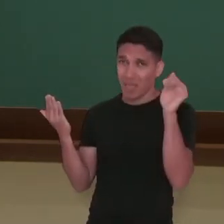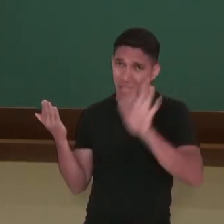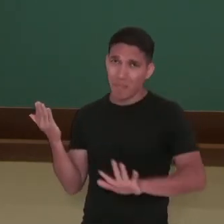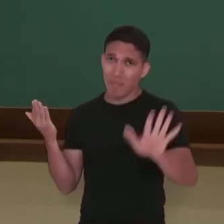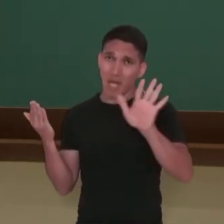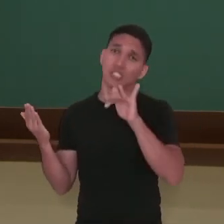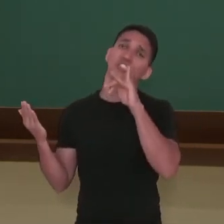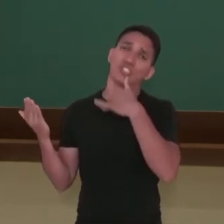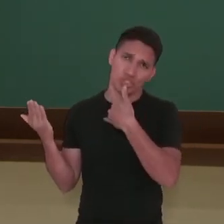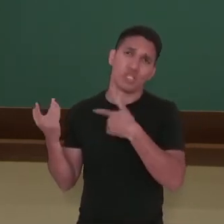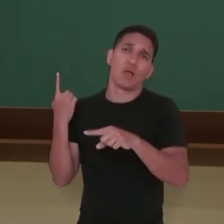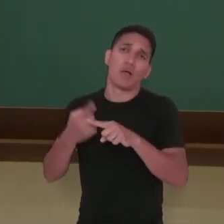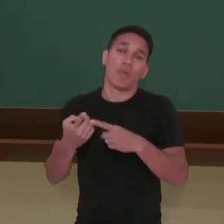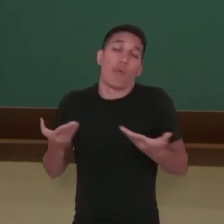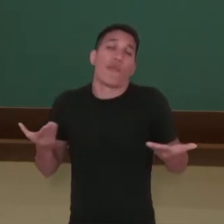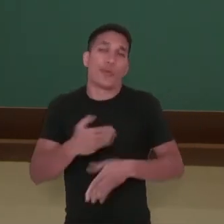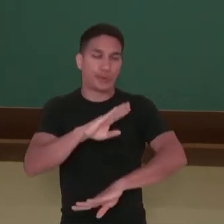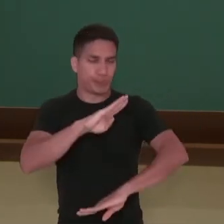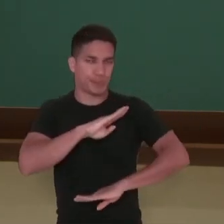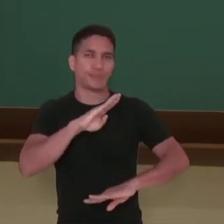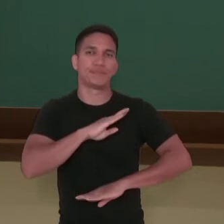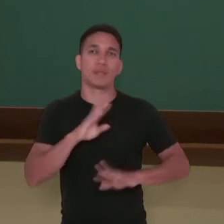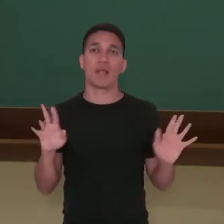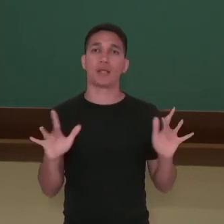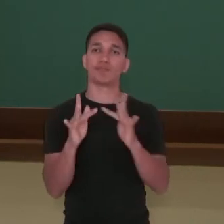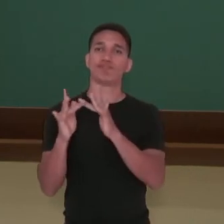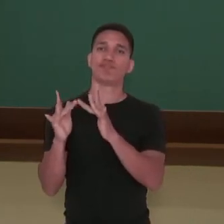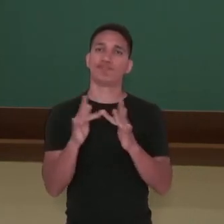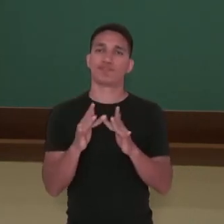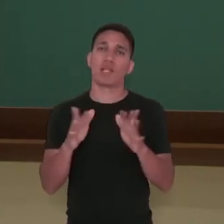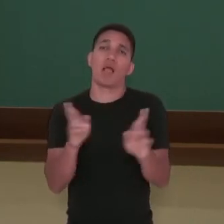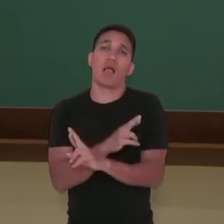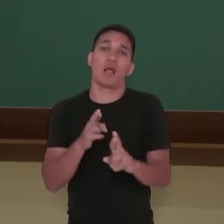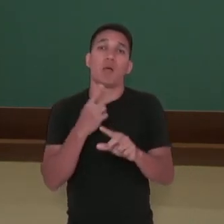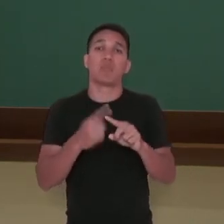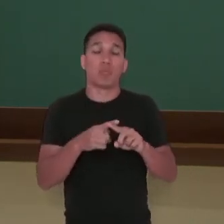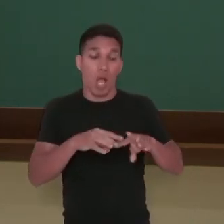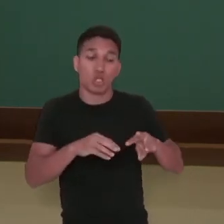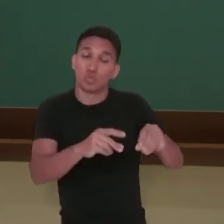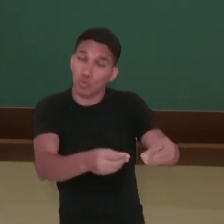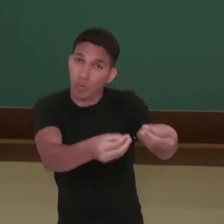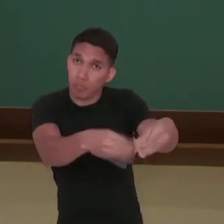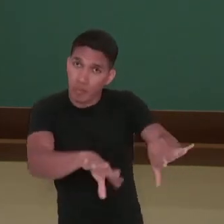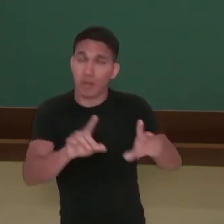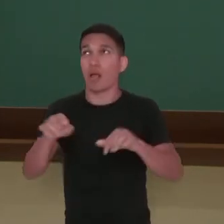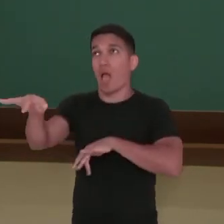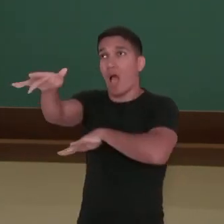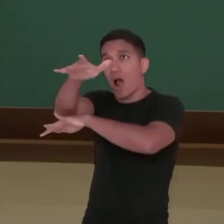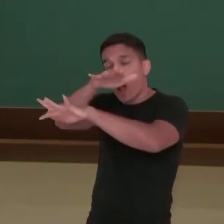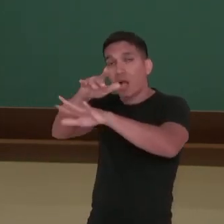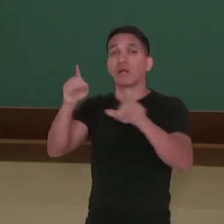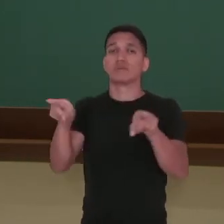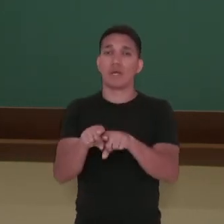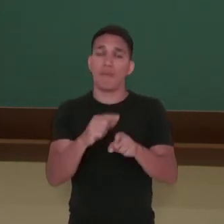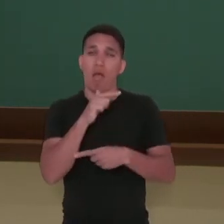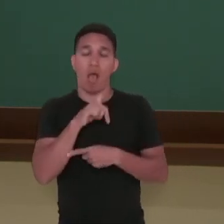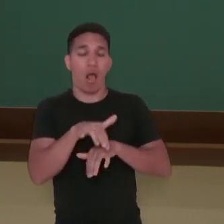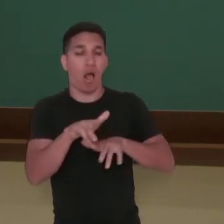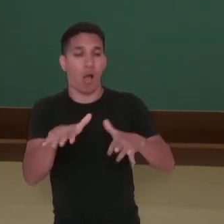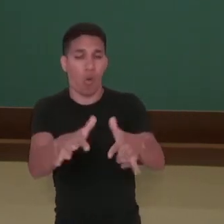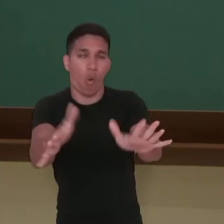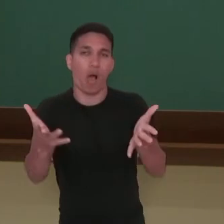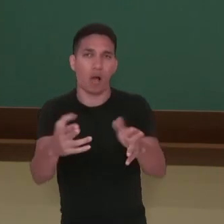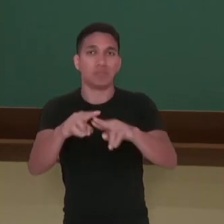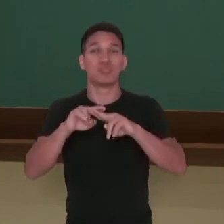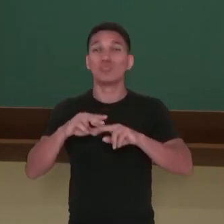tristes sobre a atual conjuntura ligada principalmente ao solo, ao ar, à água, isso tudo por